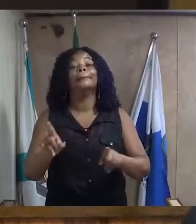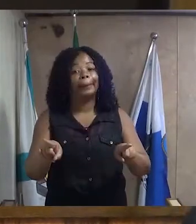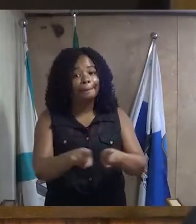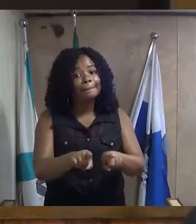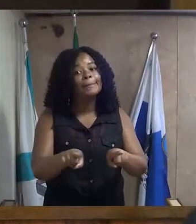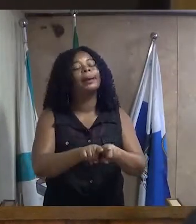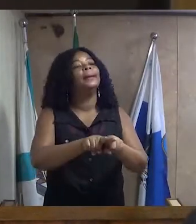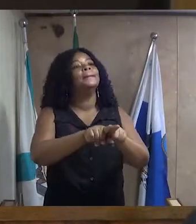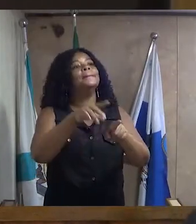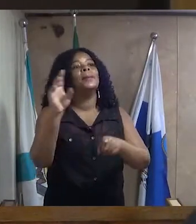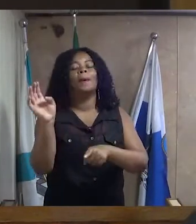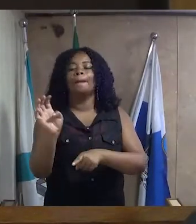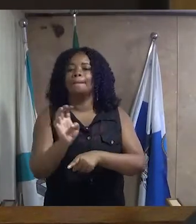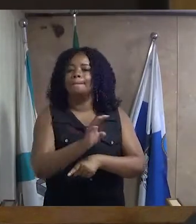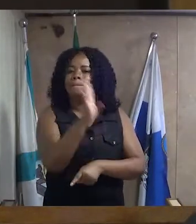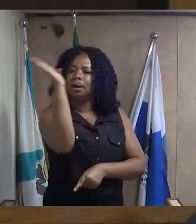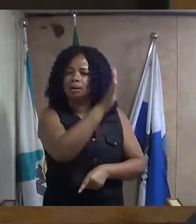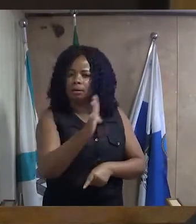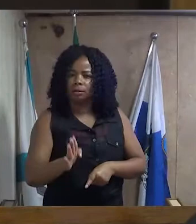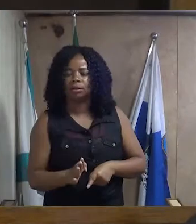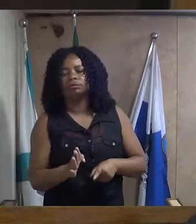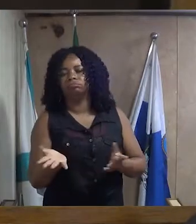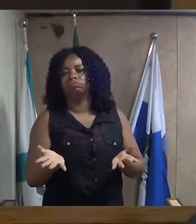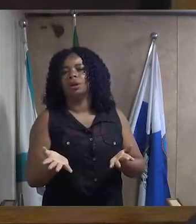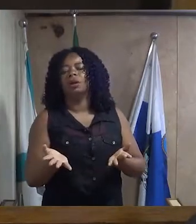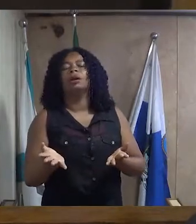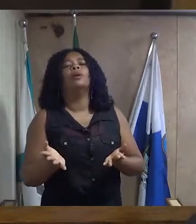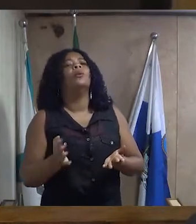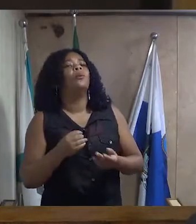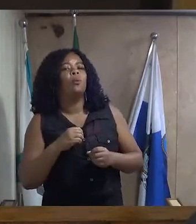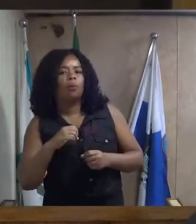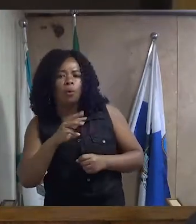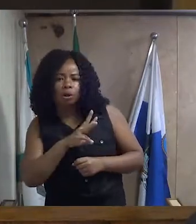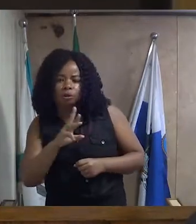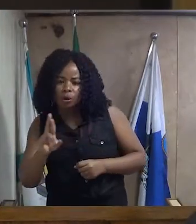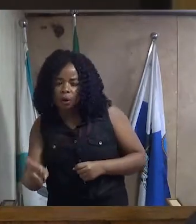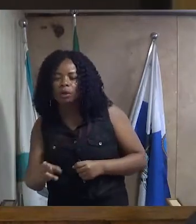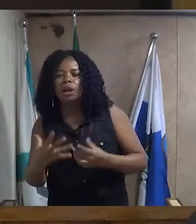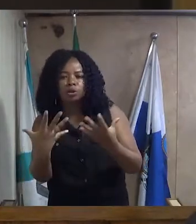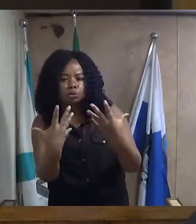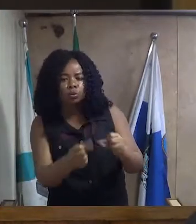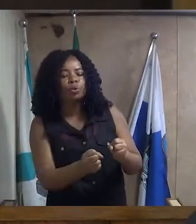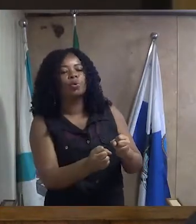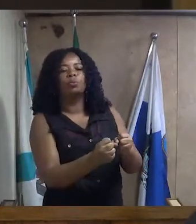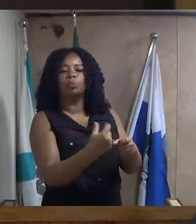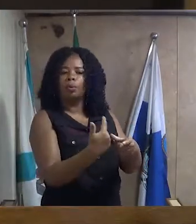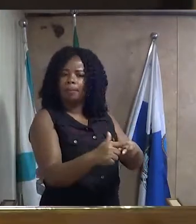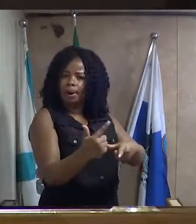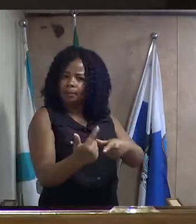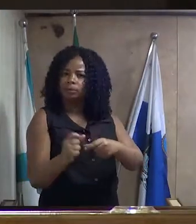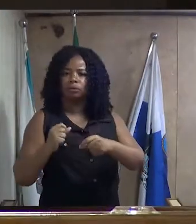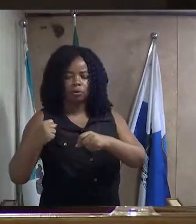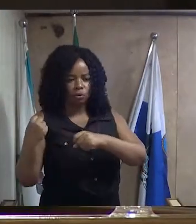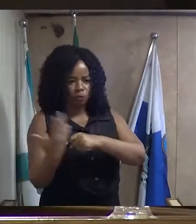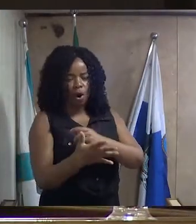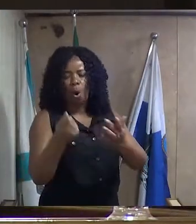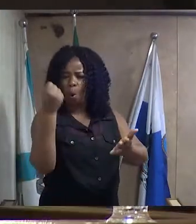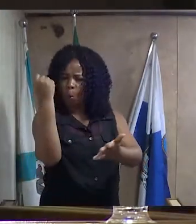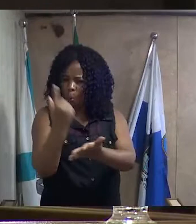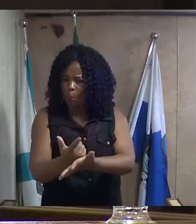Reis assumiu o problema da Covid, comprou o hospital, teve